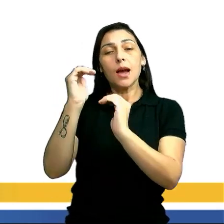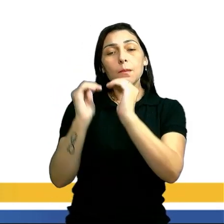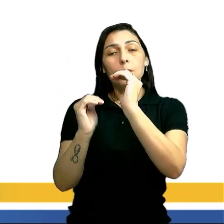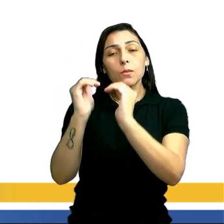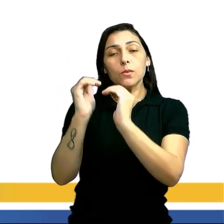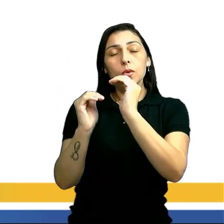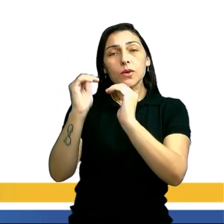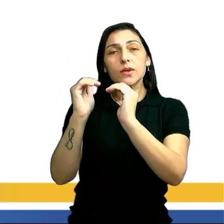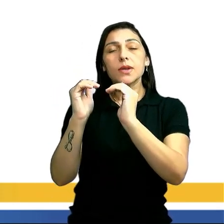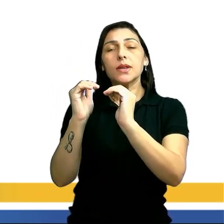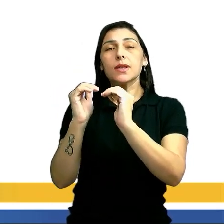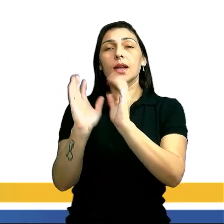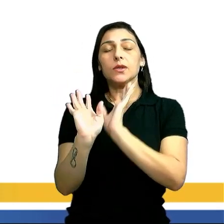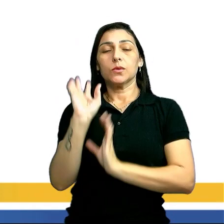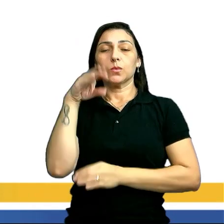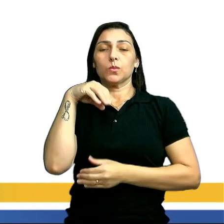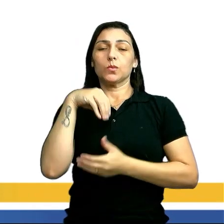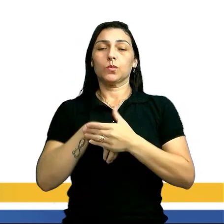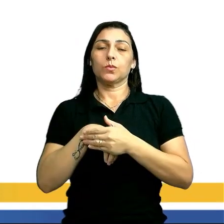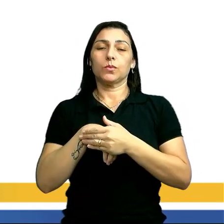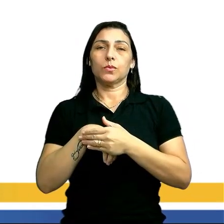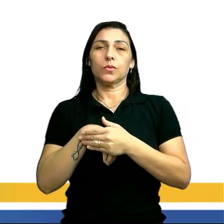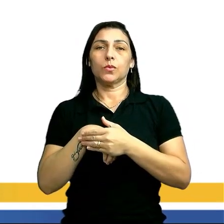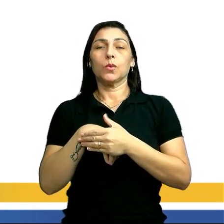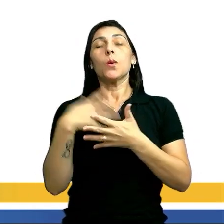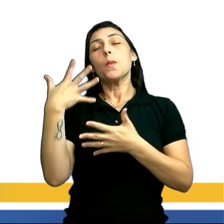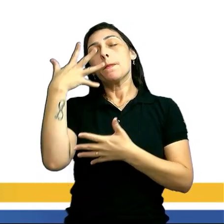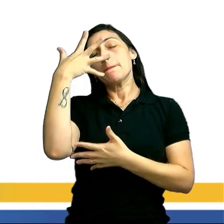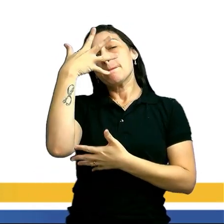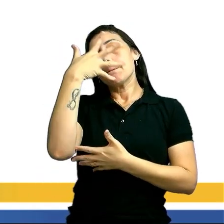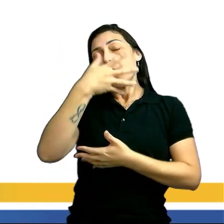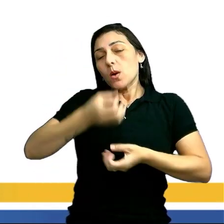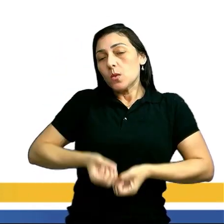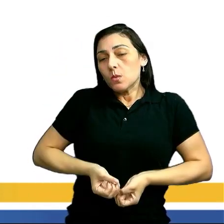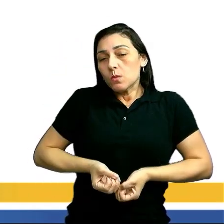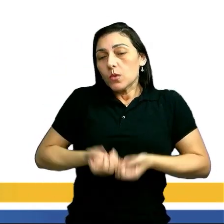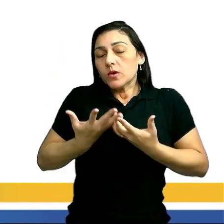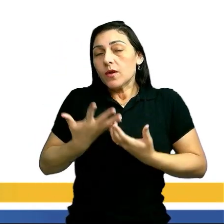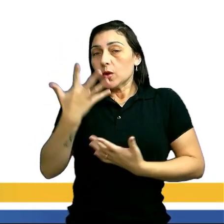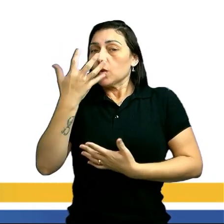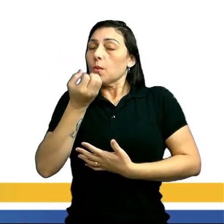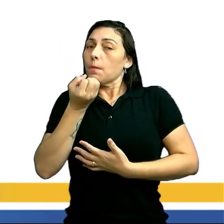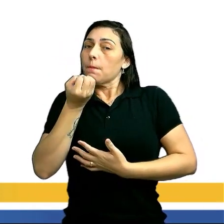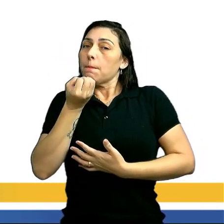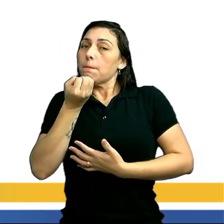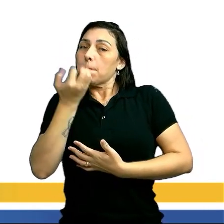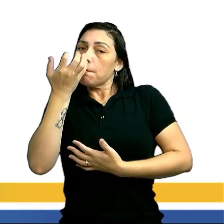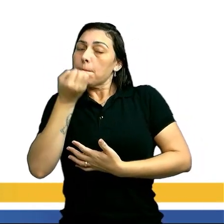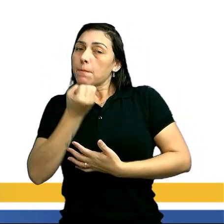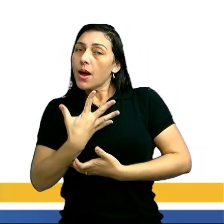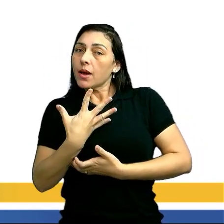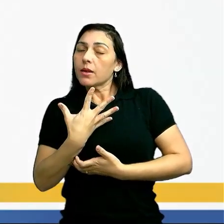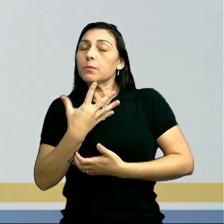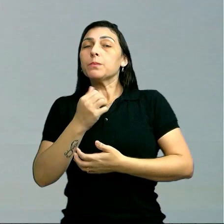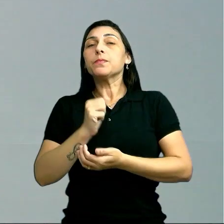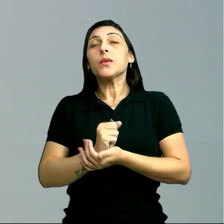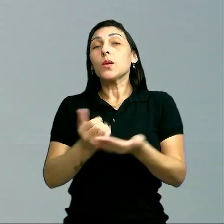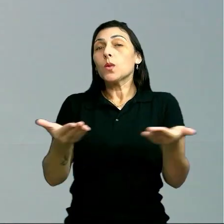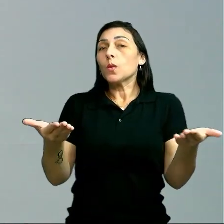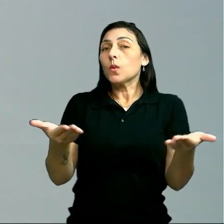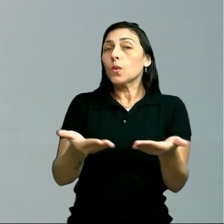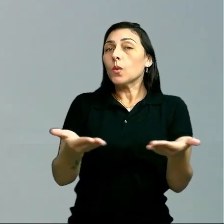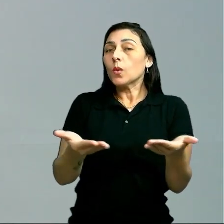harmonizar-se internamente. Belo é a manifestação do bem, do bom. Então,